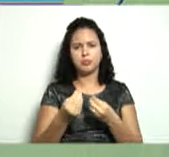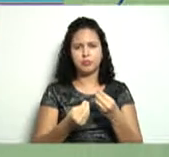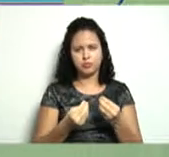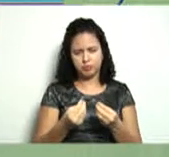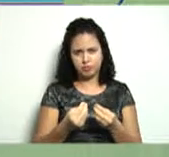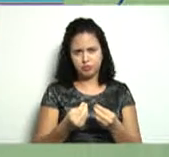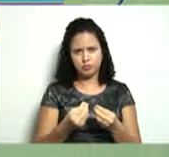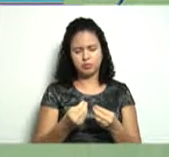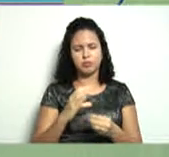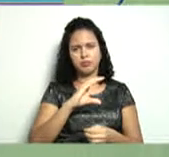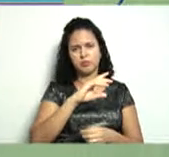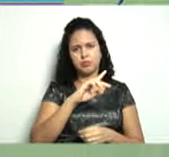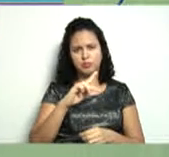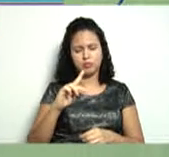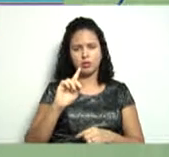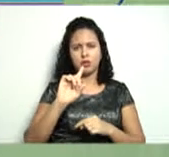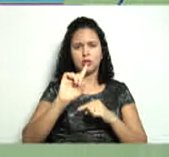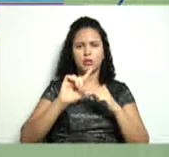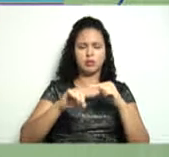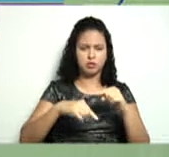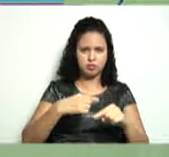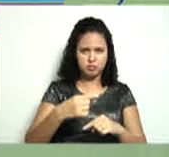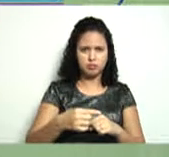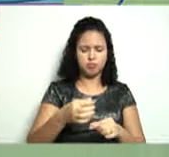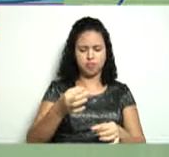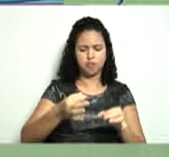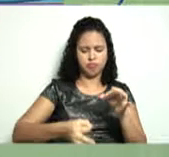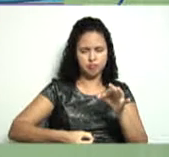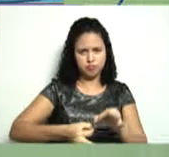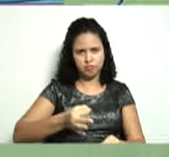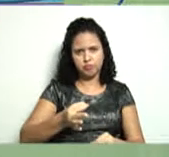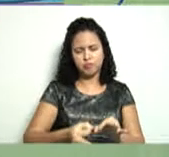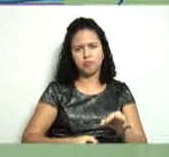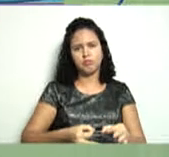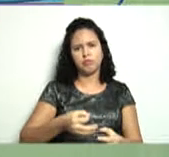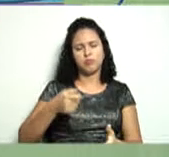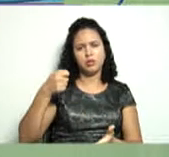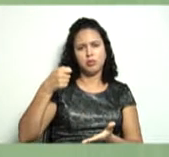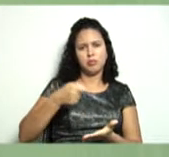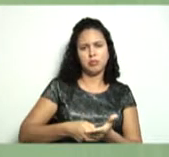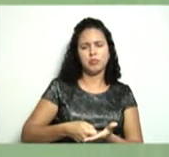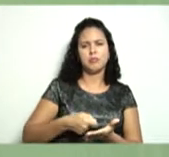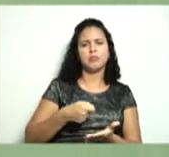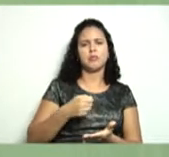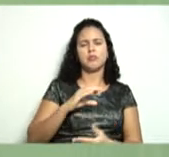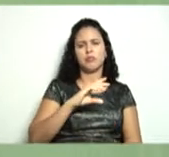perante a cooperativa depois que for judicialmente cobrada da